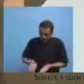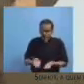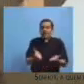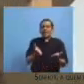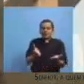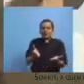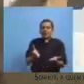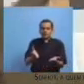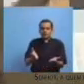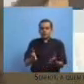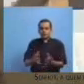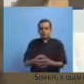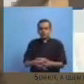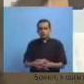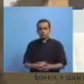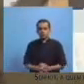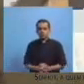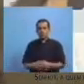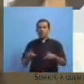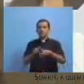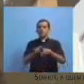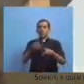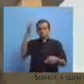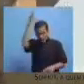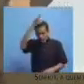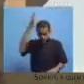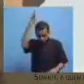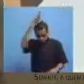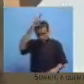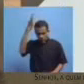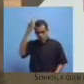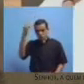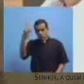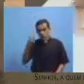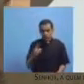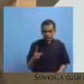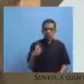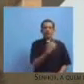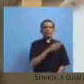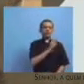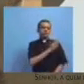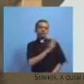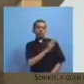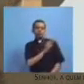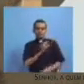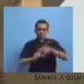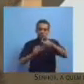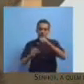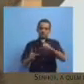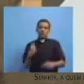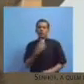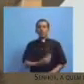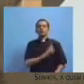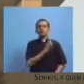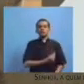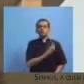Já perguntei uma vez, vocês sabem como é que chama aquele mato que vai matando o pasto, que dá no pasto e vai destruindo o pasto? Como é que